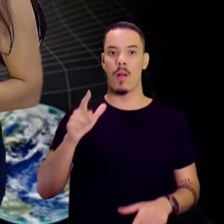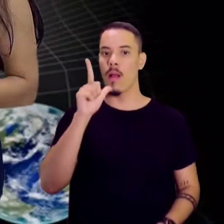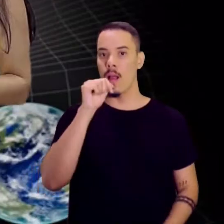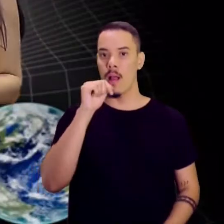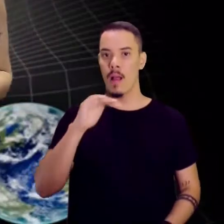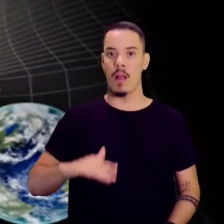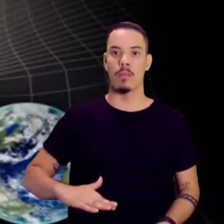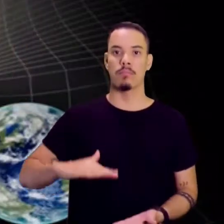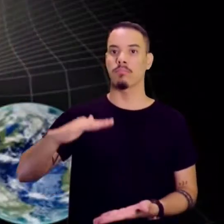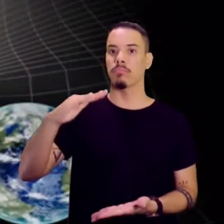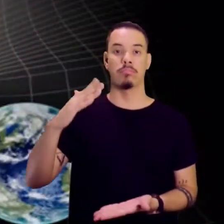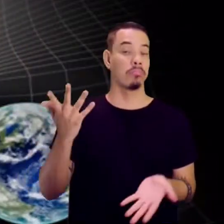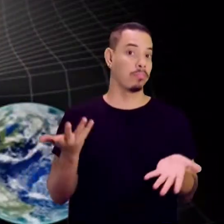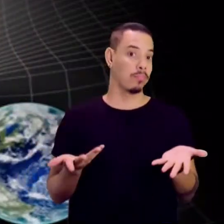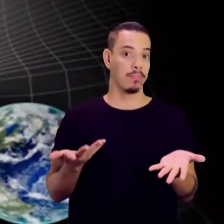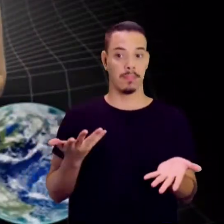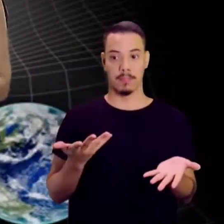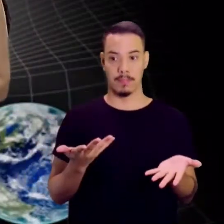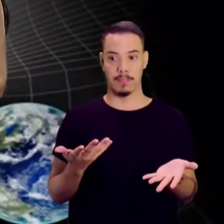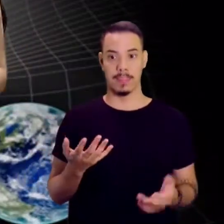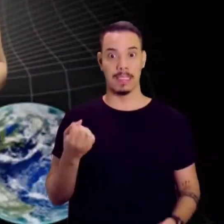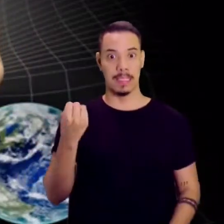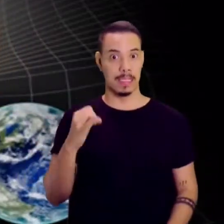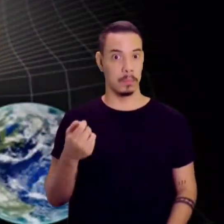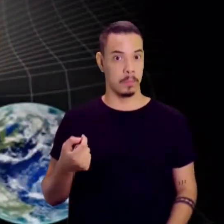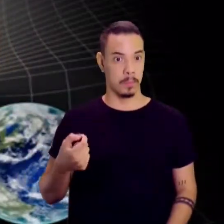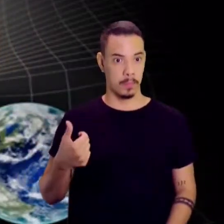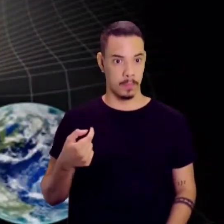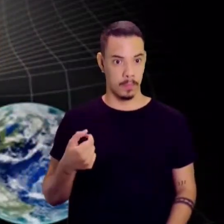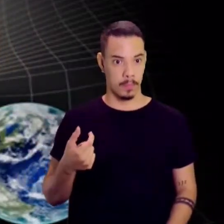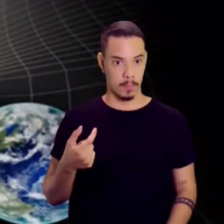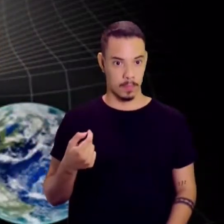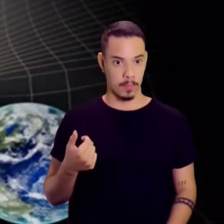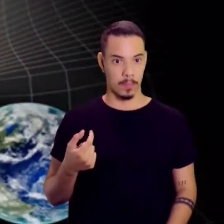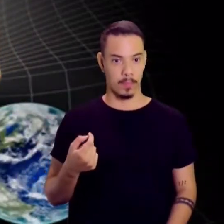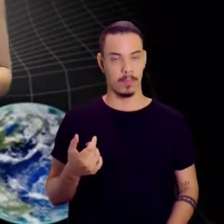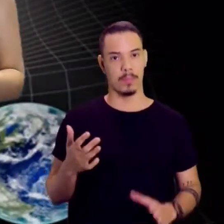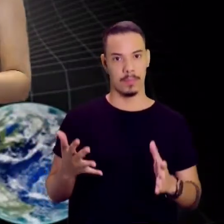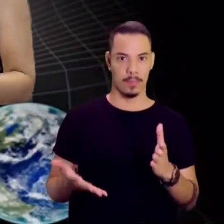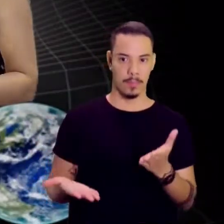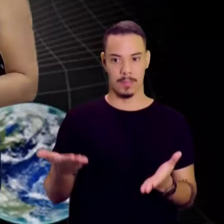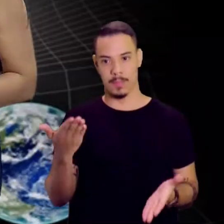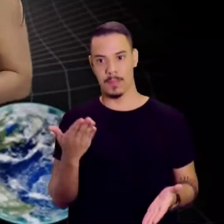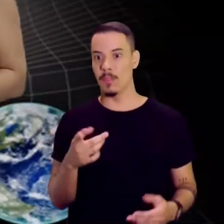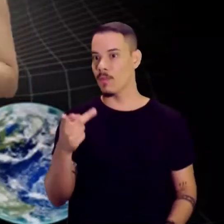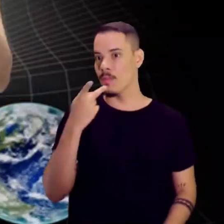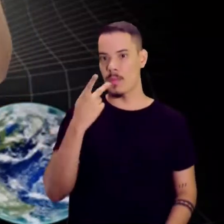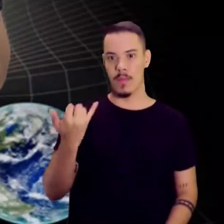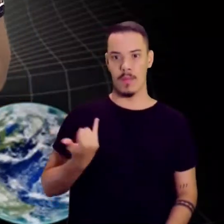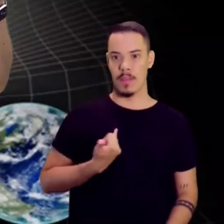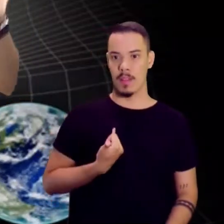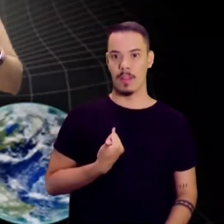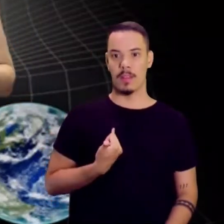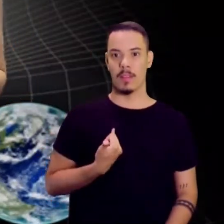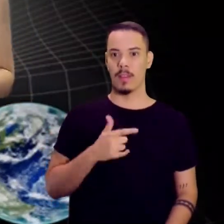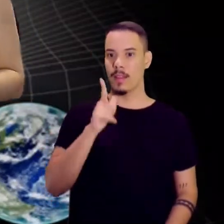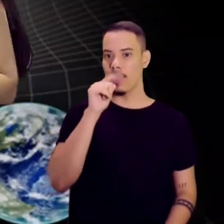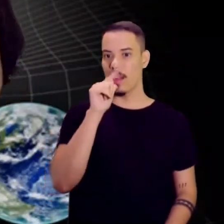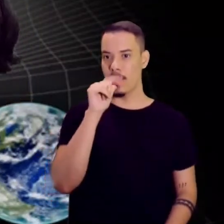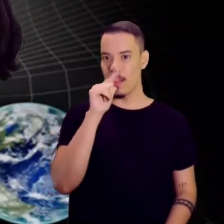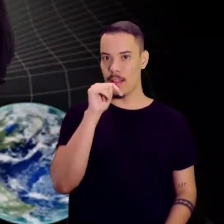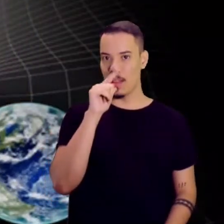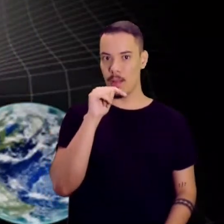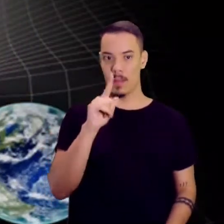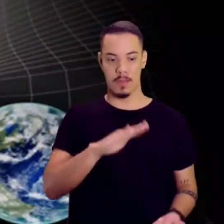com água. Né? Depois pouquinho água. Né? Então é mais fácil colocar... Com água, você não disse um tanto de água? Não, com água, outro cheio de